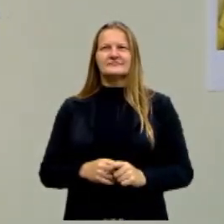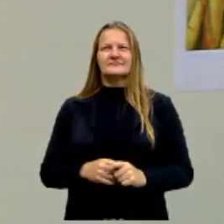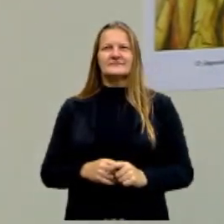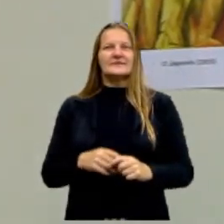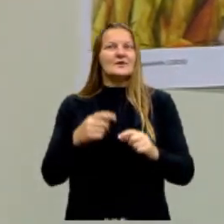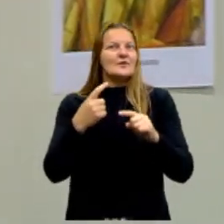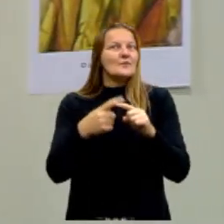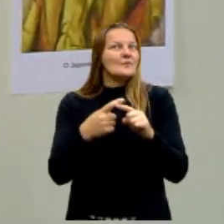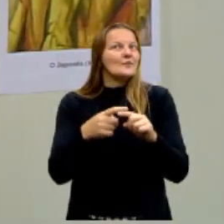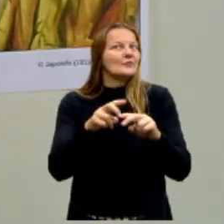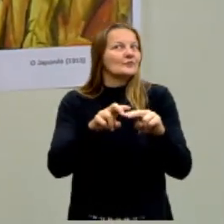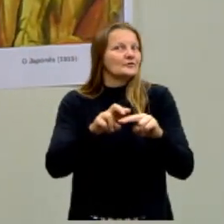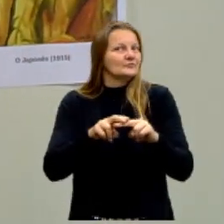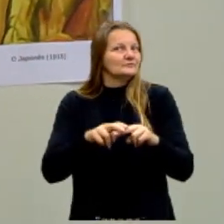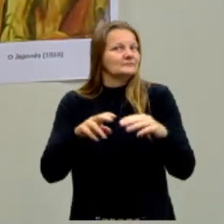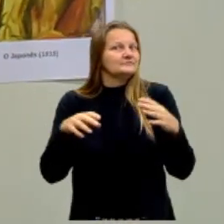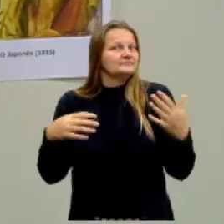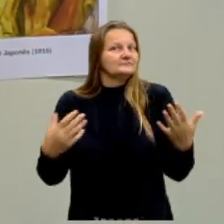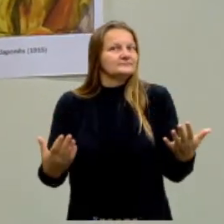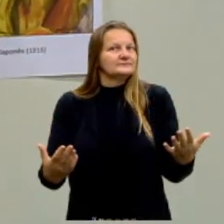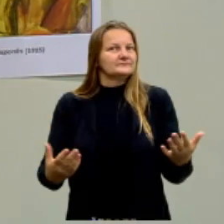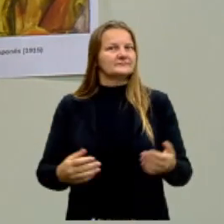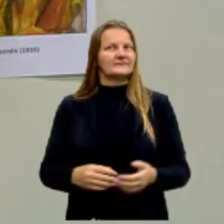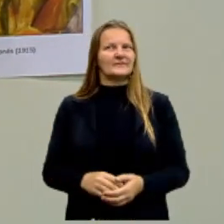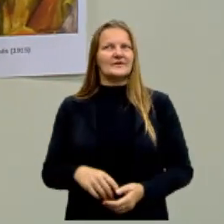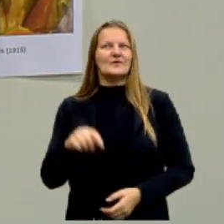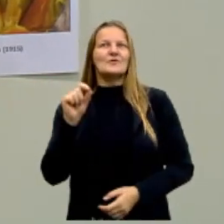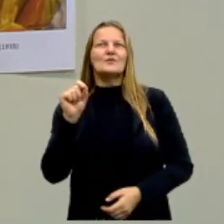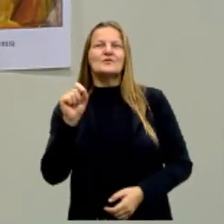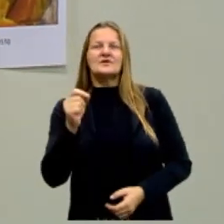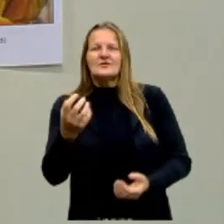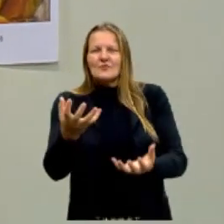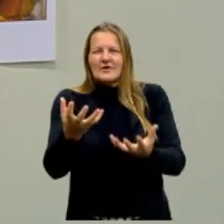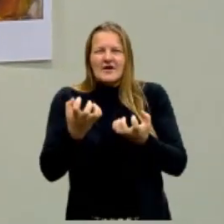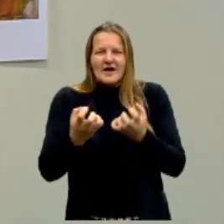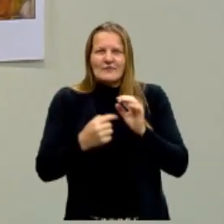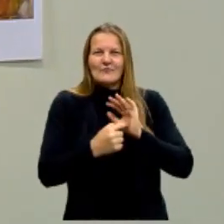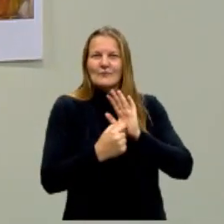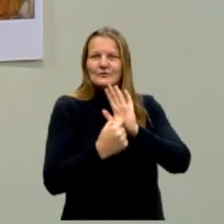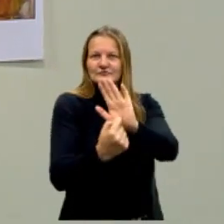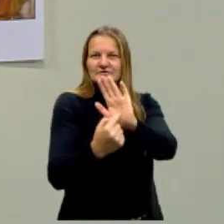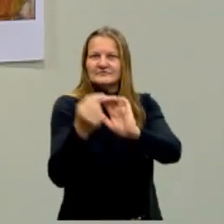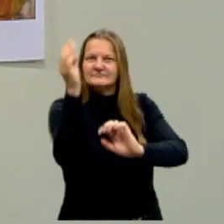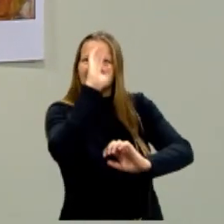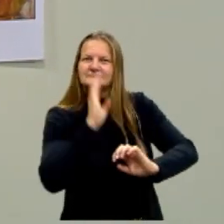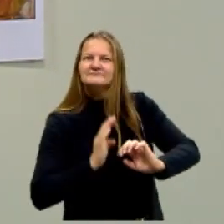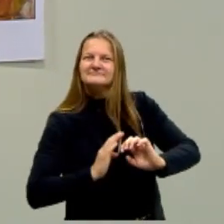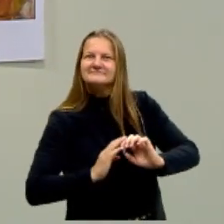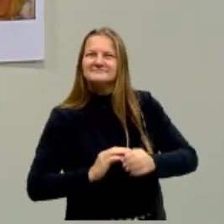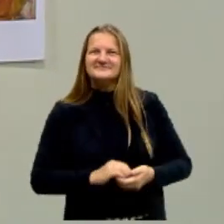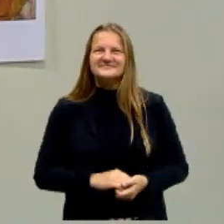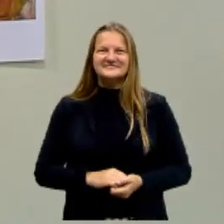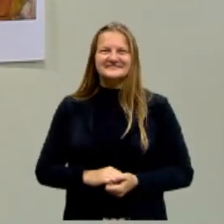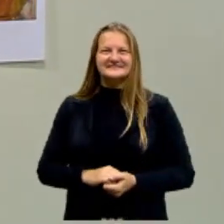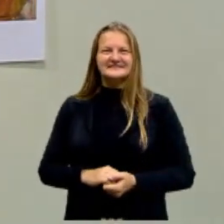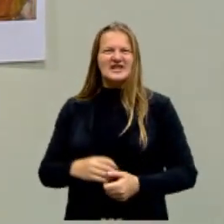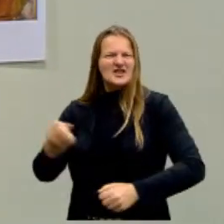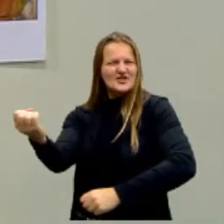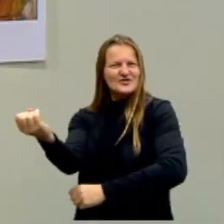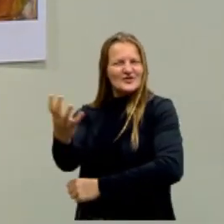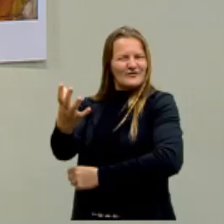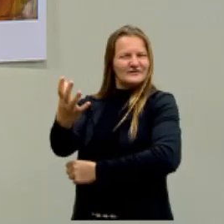é por causa disso e o que é que eu quero trazer para o Brasil as